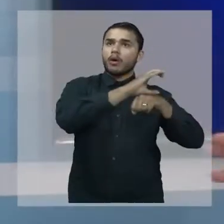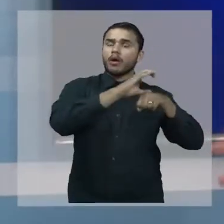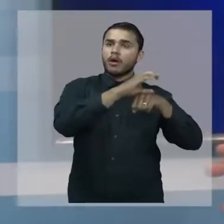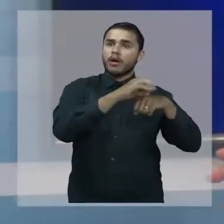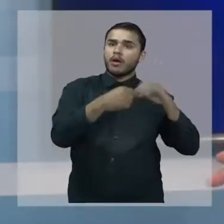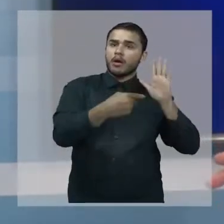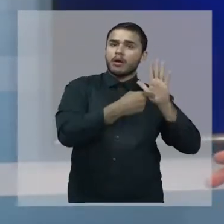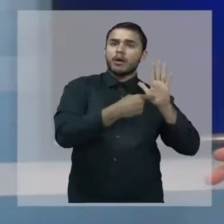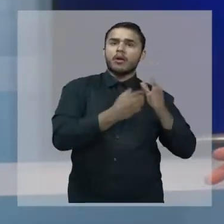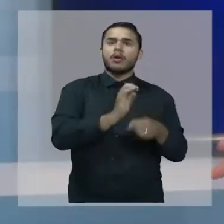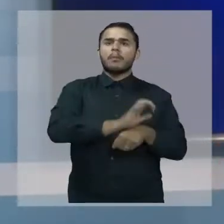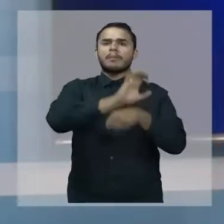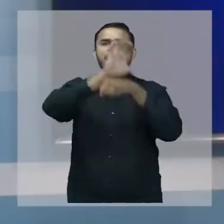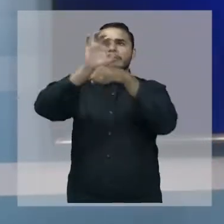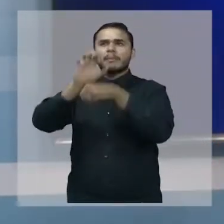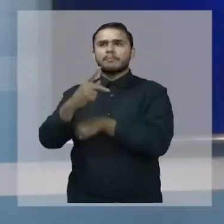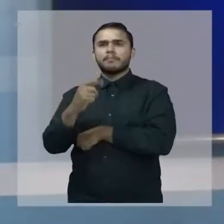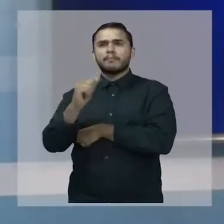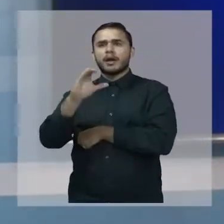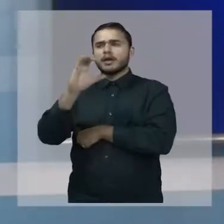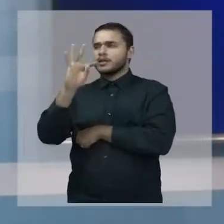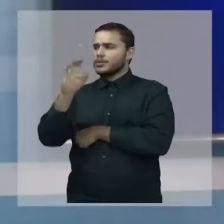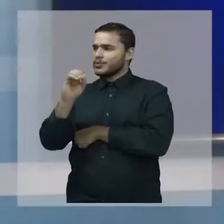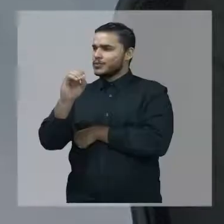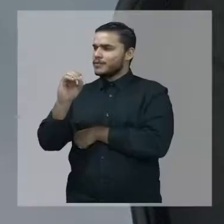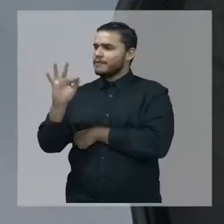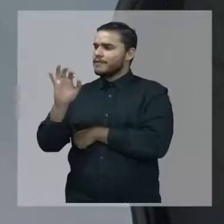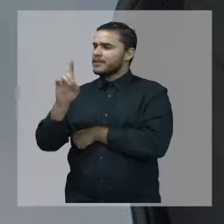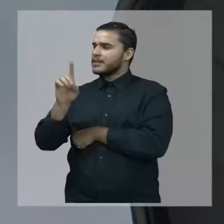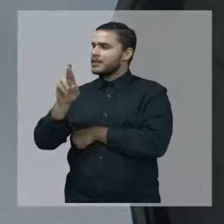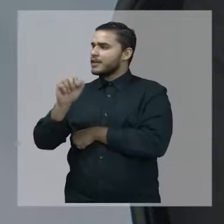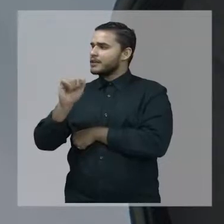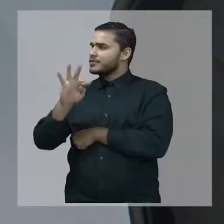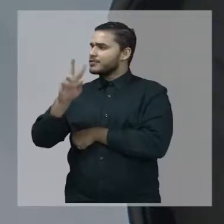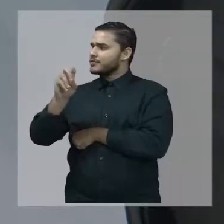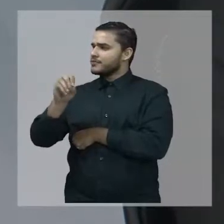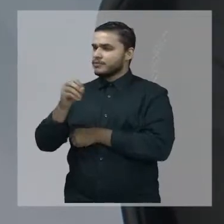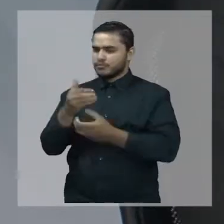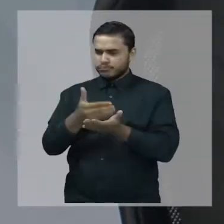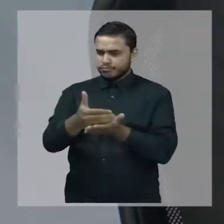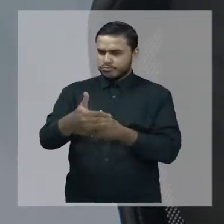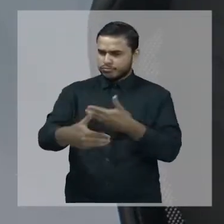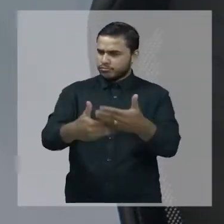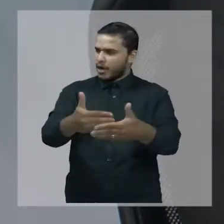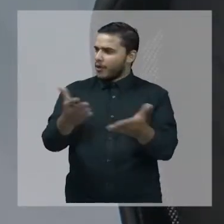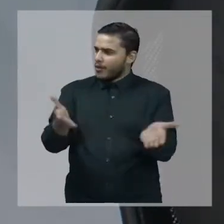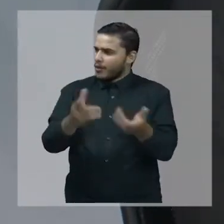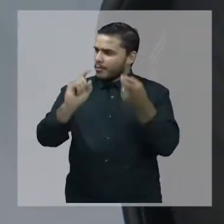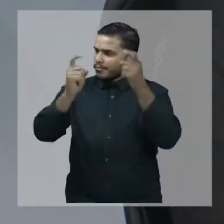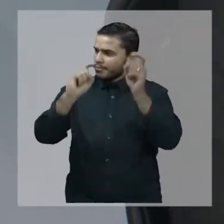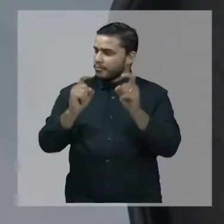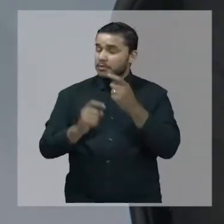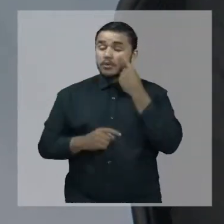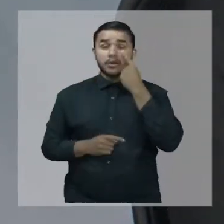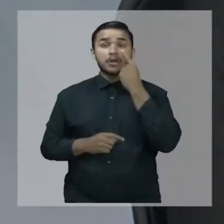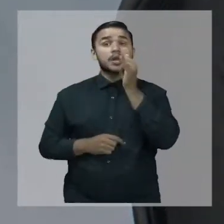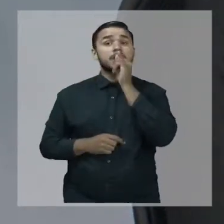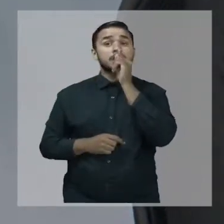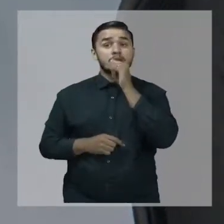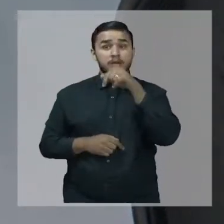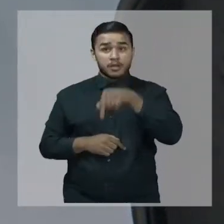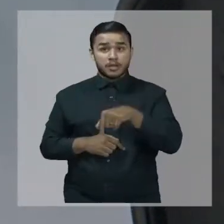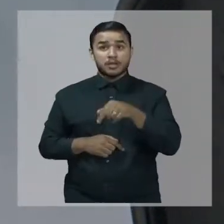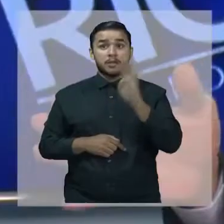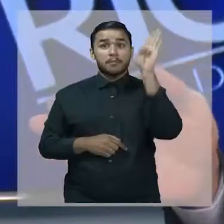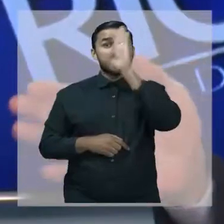letra da Constituição, a Organização Federativa do Brasil, porque é bom só para o assinante entender,